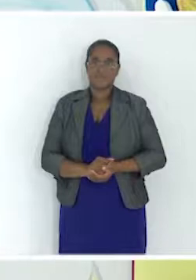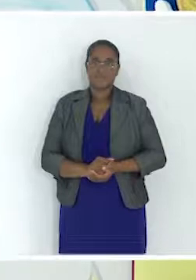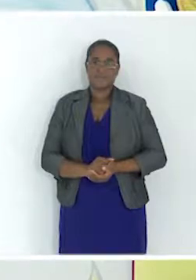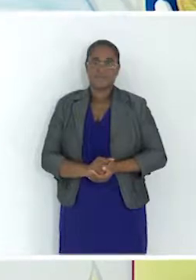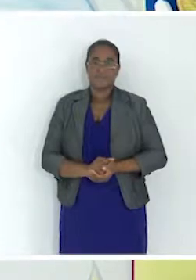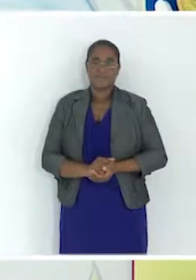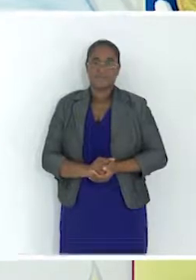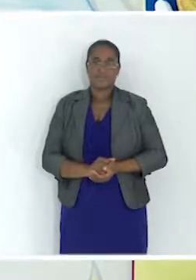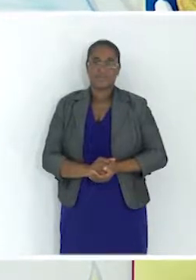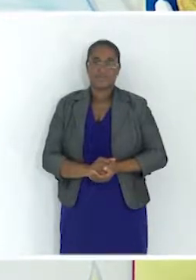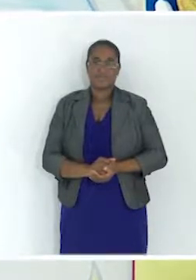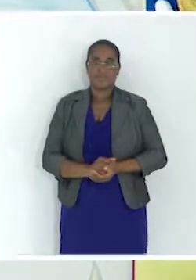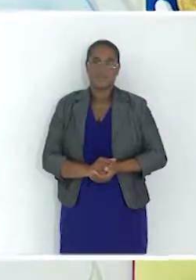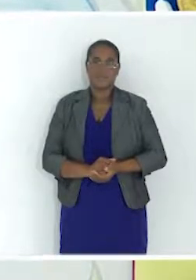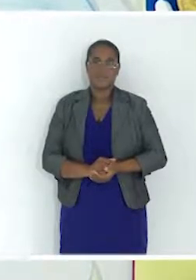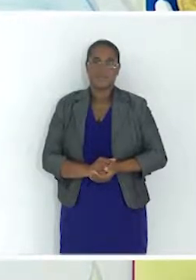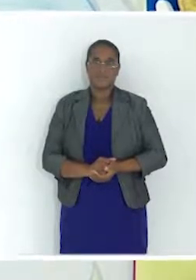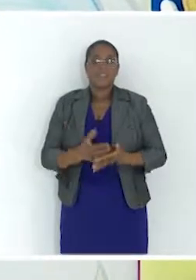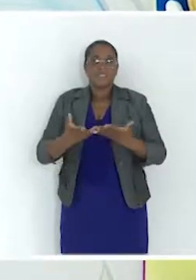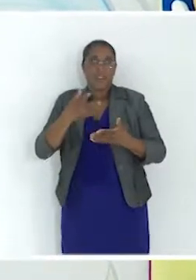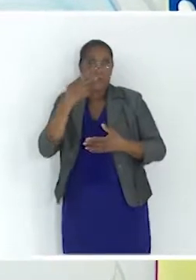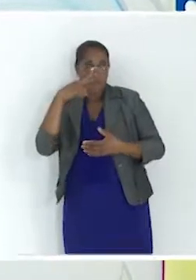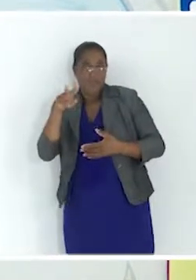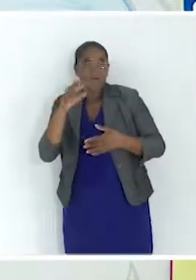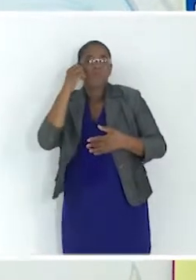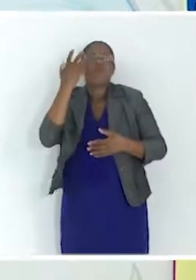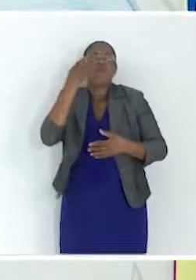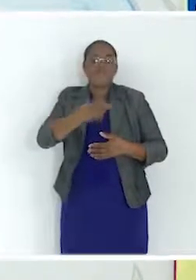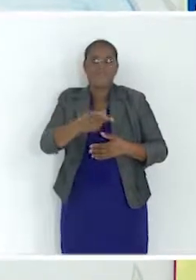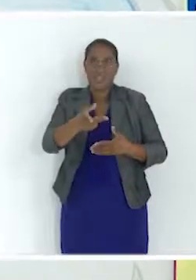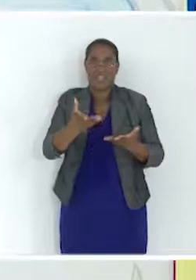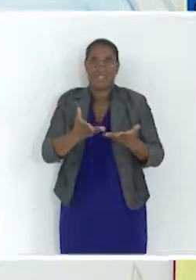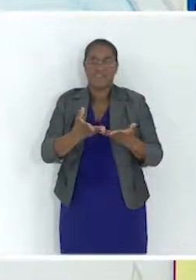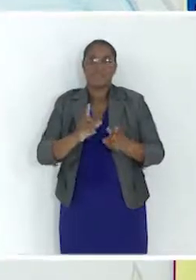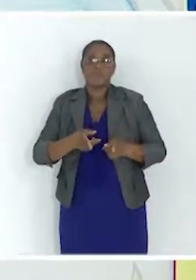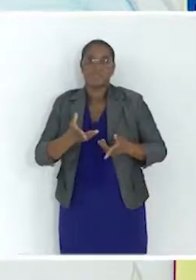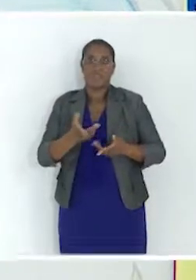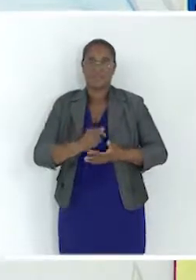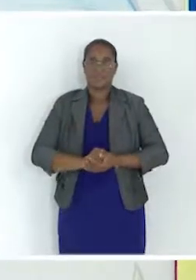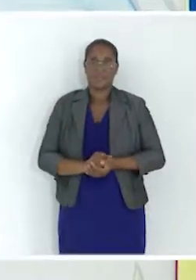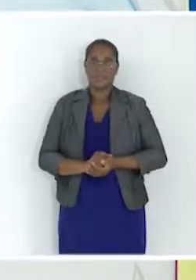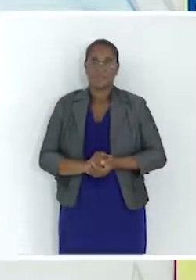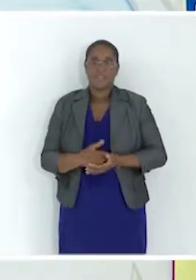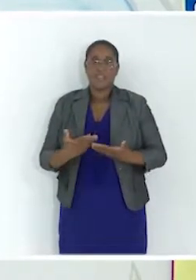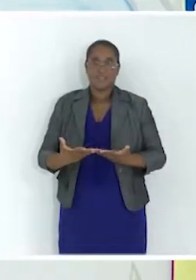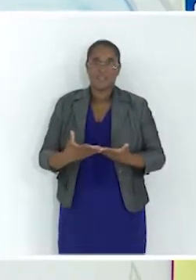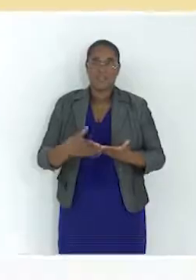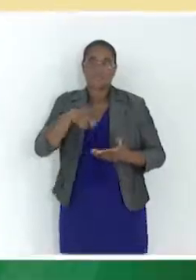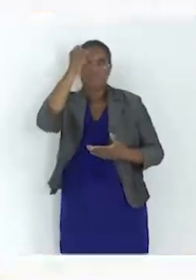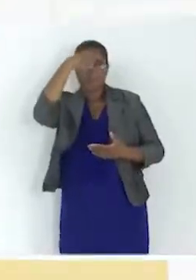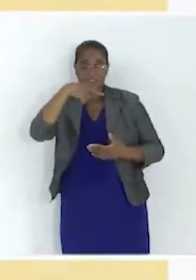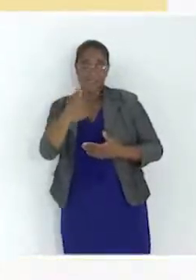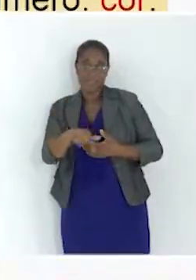Vamos ver o resultado, como é que ficou? Então vamos lá. Então, na anedota existem 5 nomes comuns